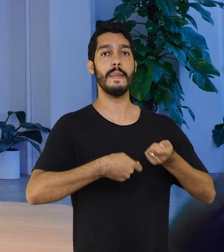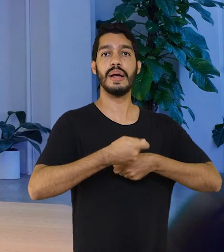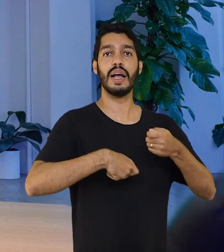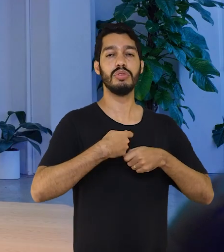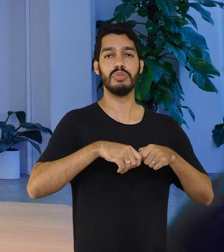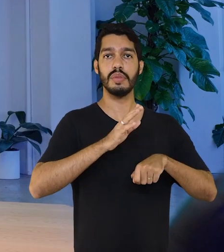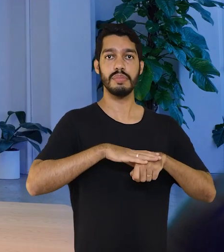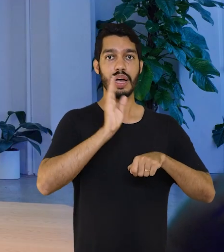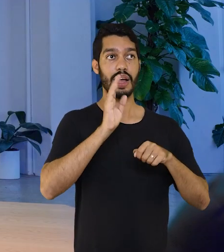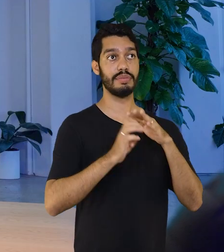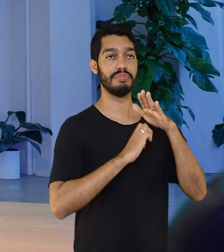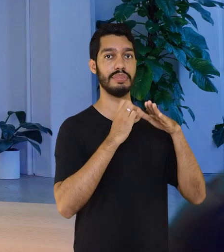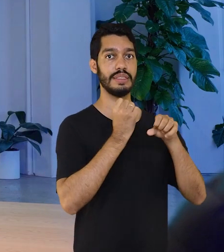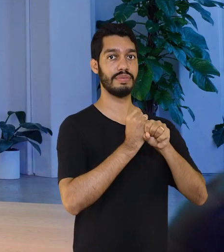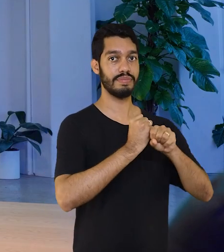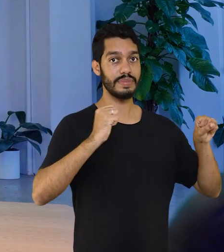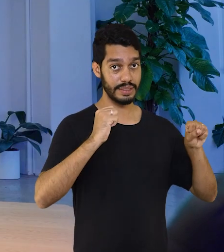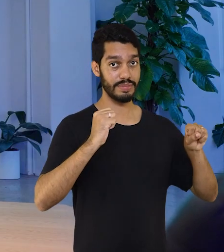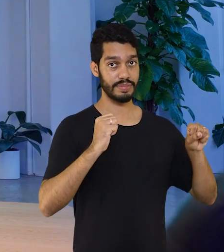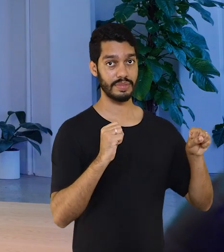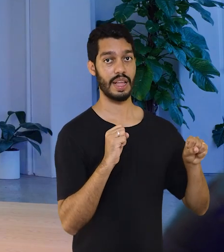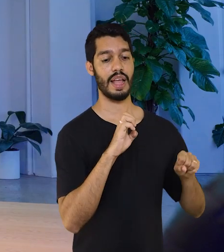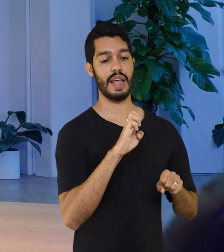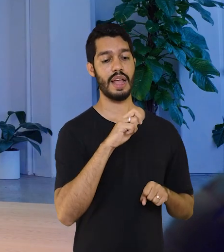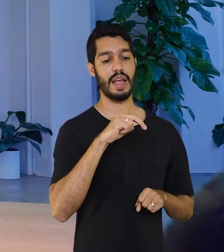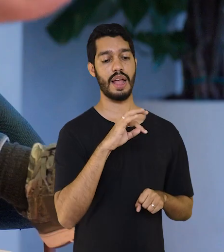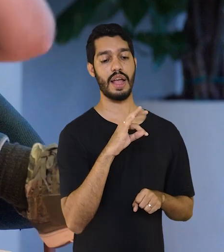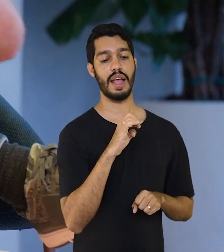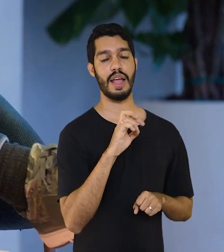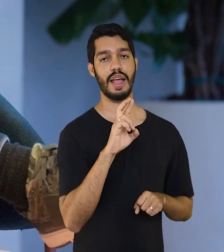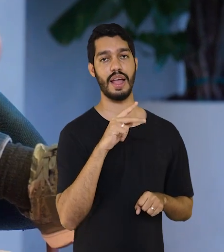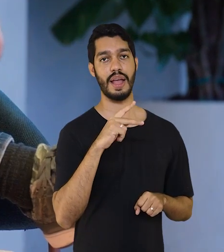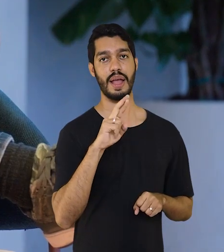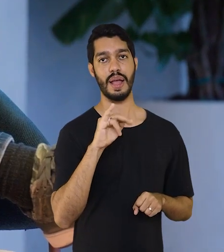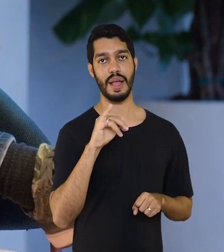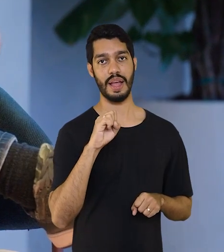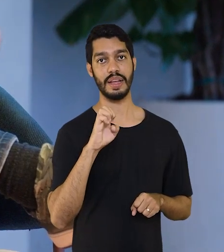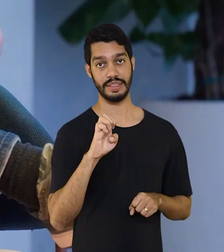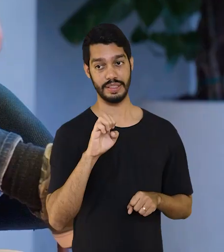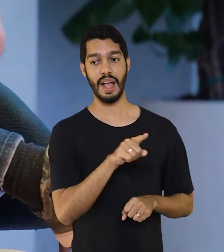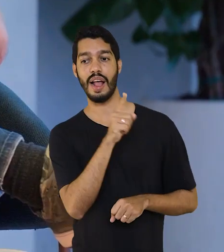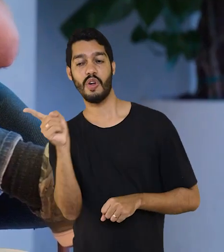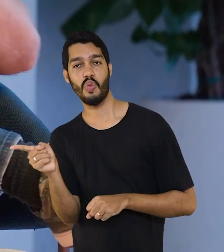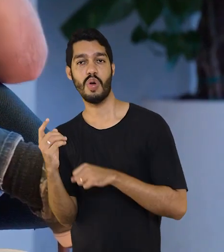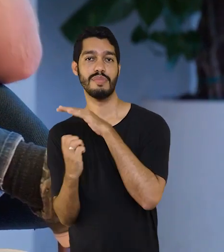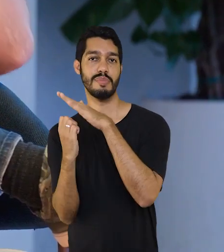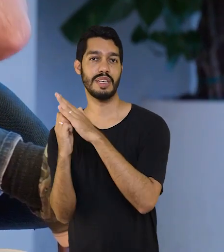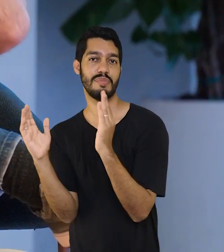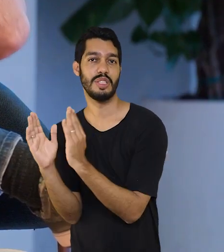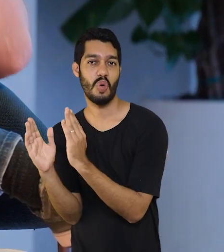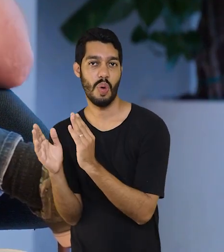tempo. O mercado mais das grandes empresas, enterprise, com o mercado das empresas menores, SMB.